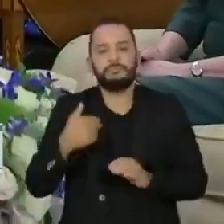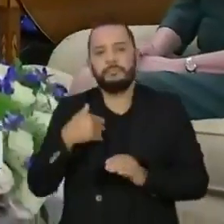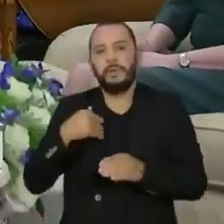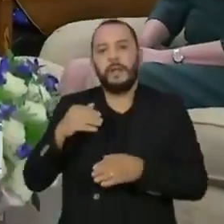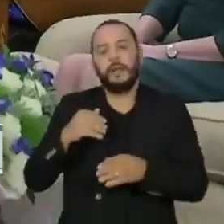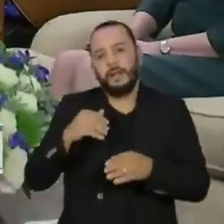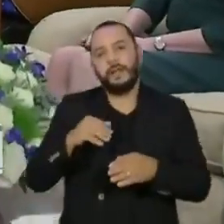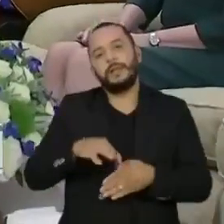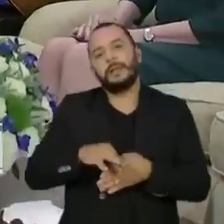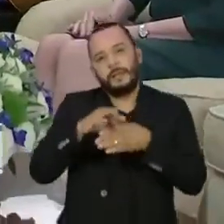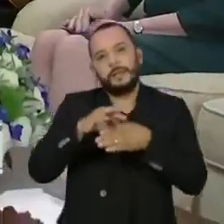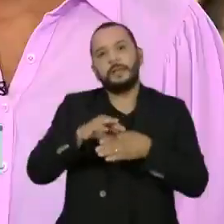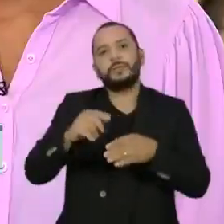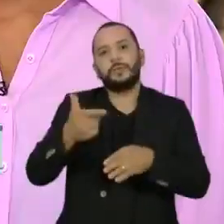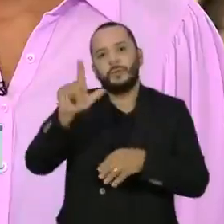a América está de volta à